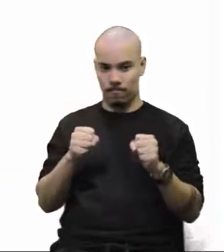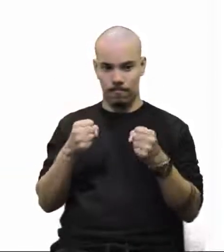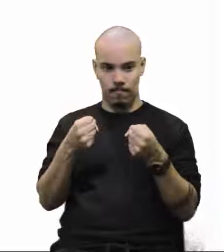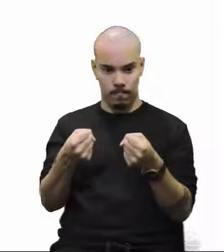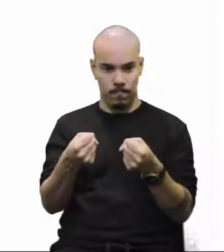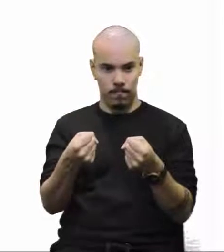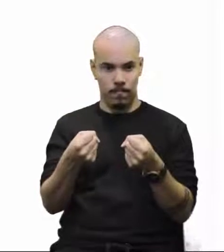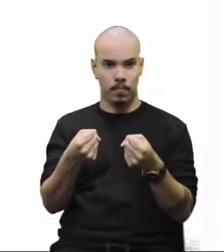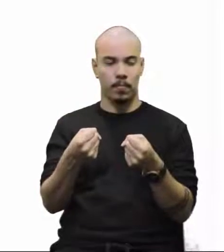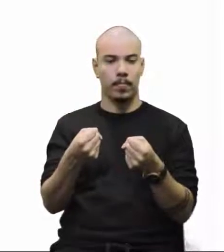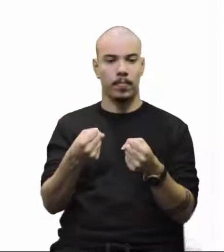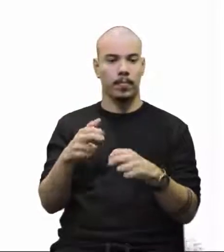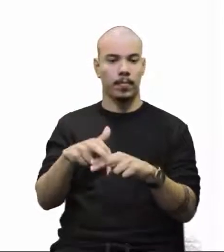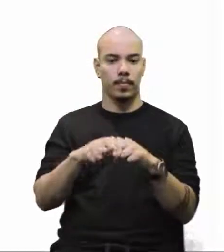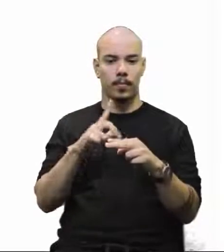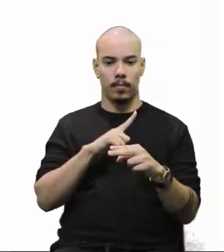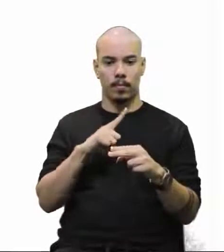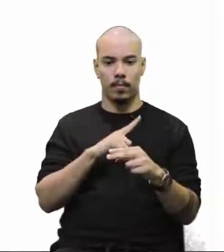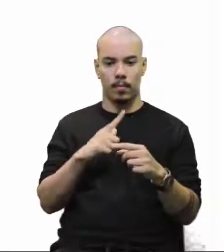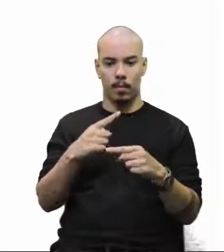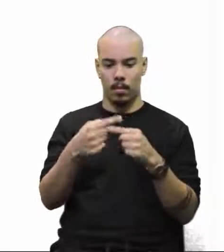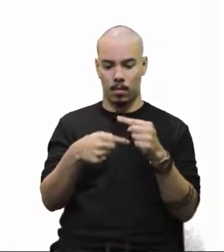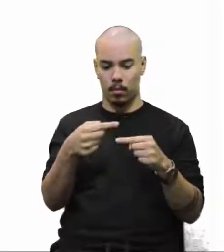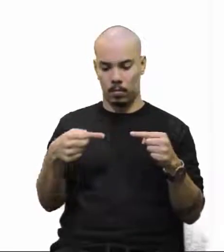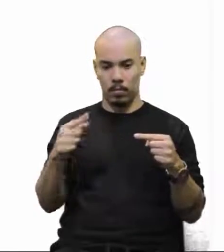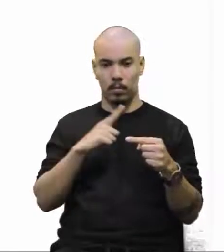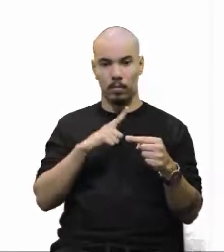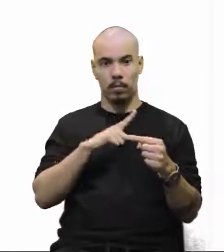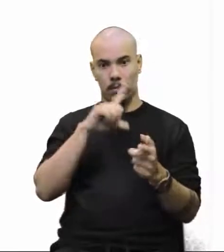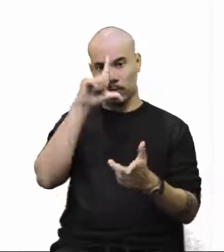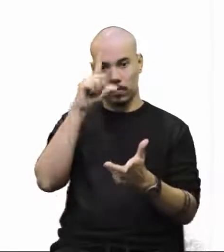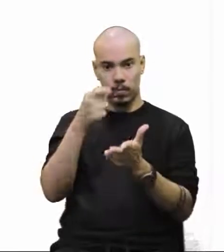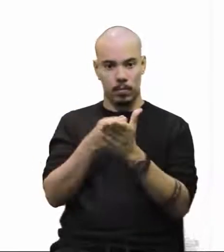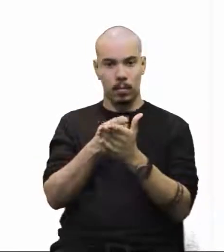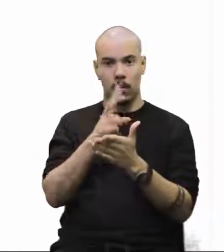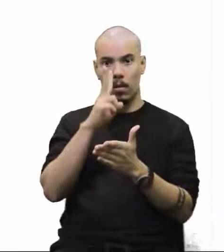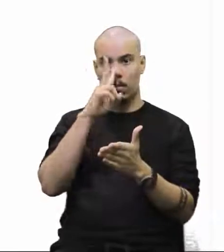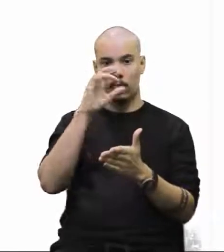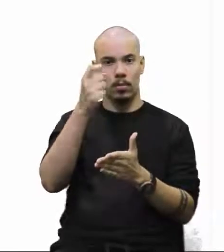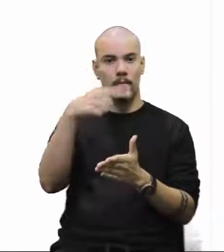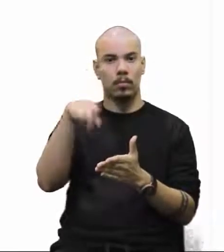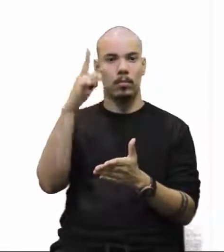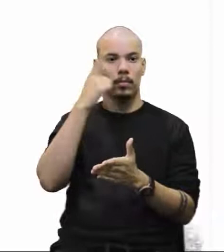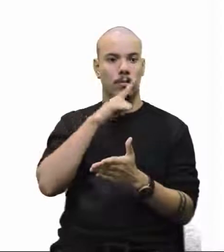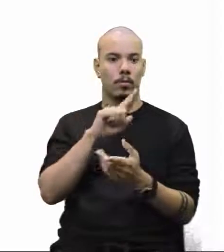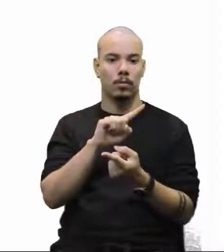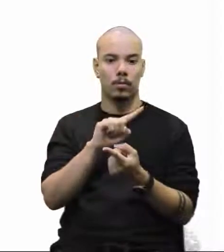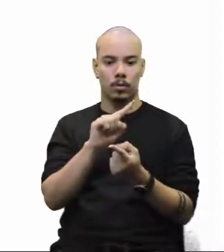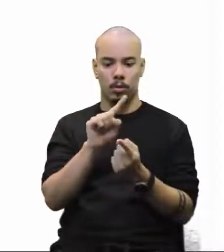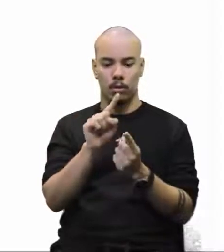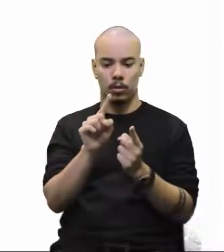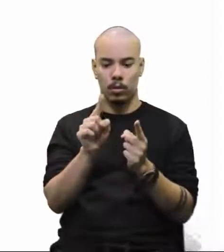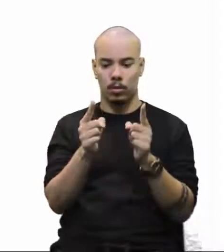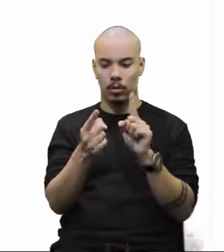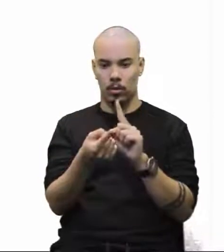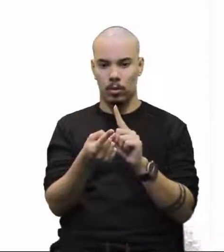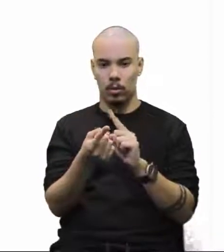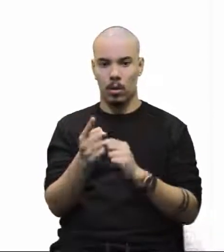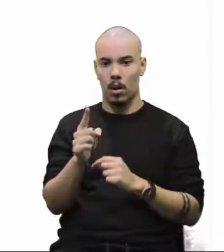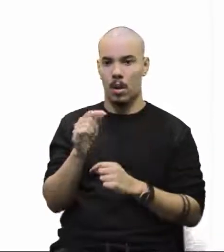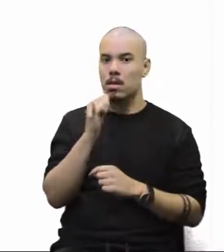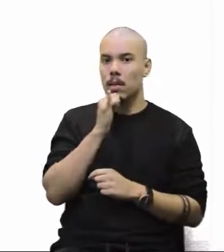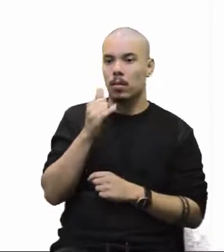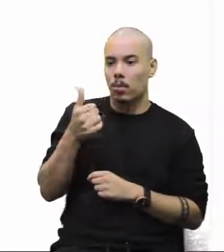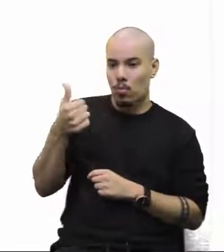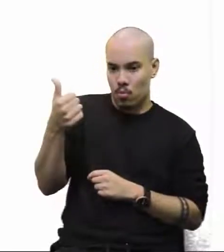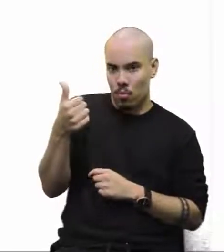né? Então, aqui ó, tem uma molinha que ela tem uma determinada força para que você gire, né? Então, para girar por exemplo, tem